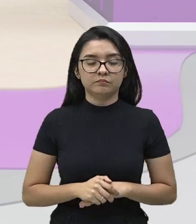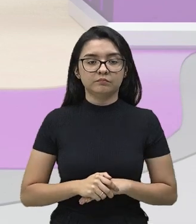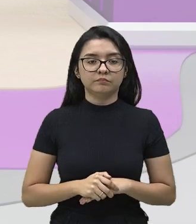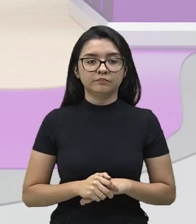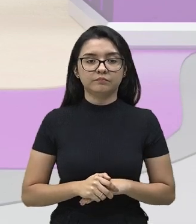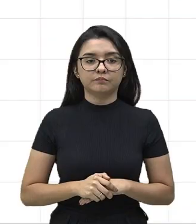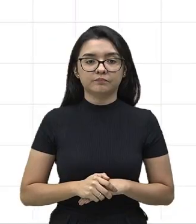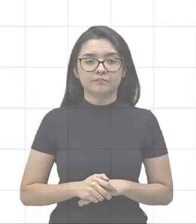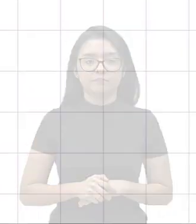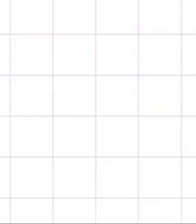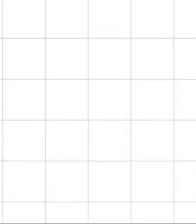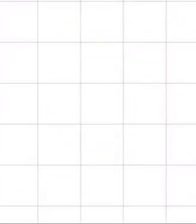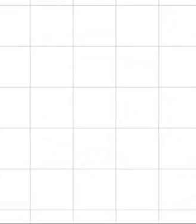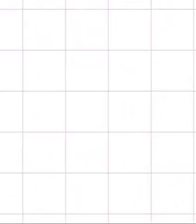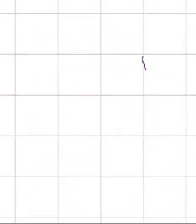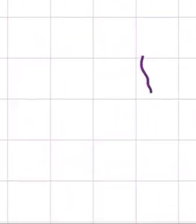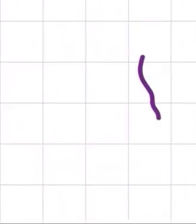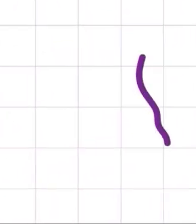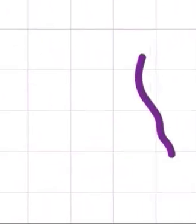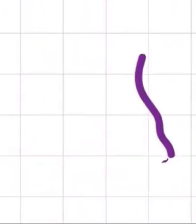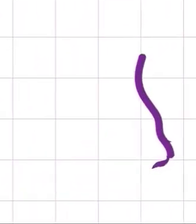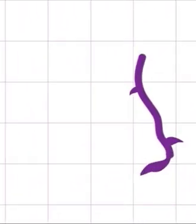aula.